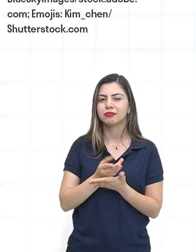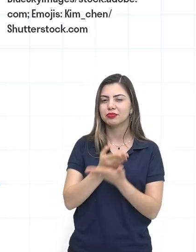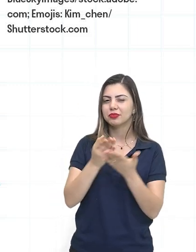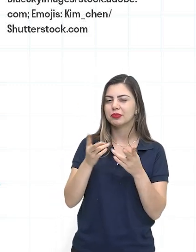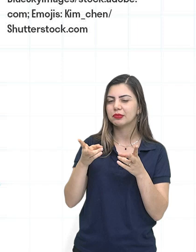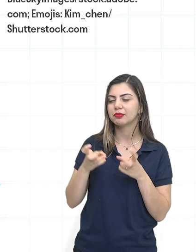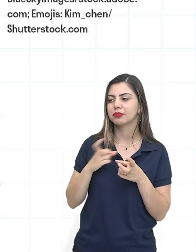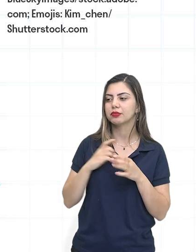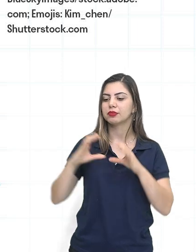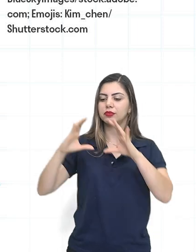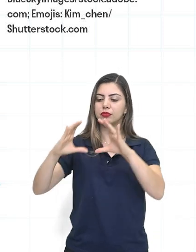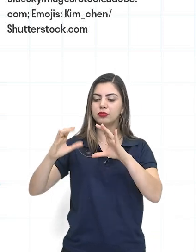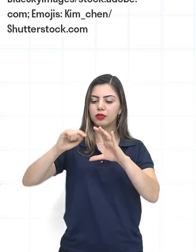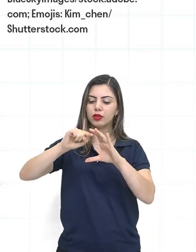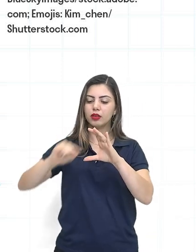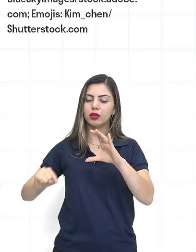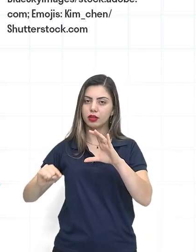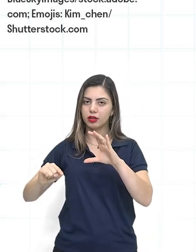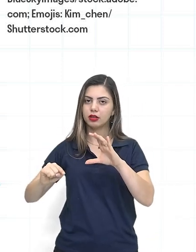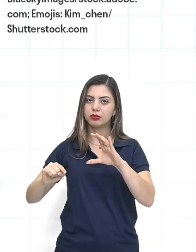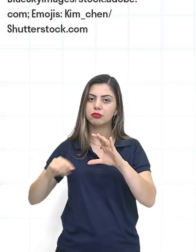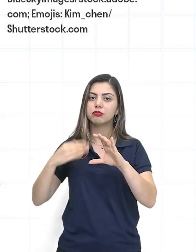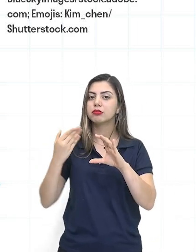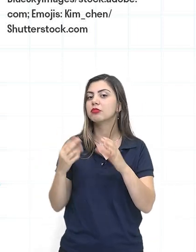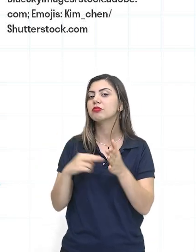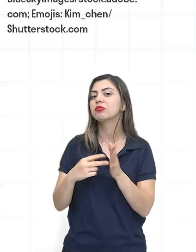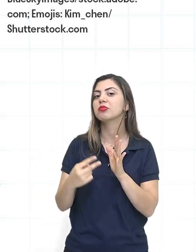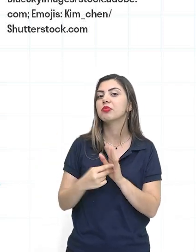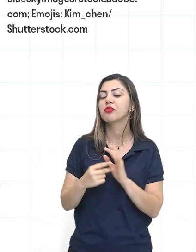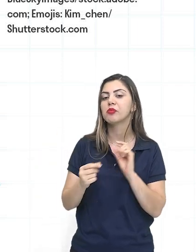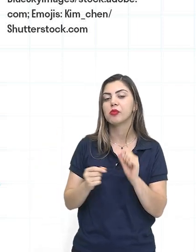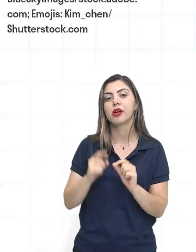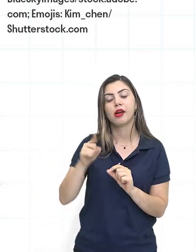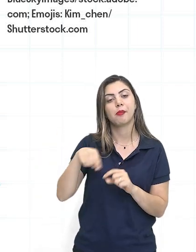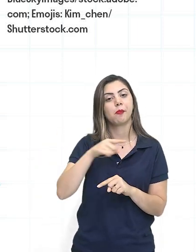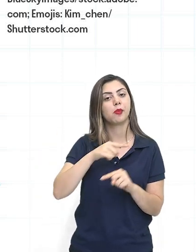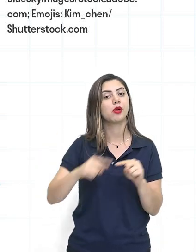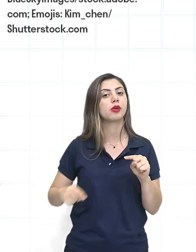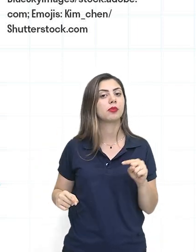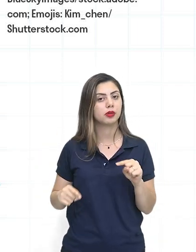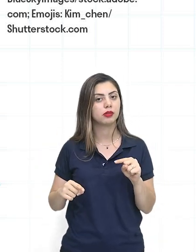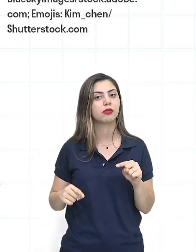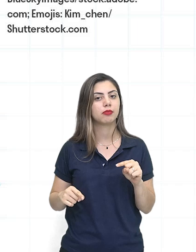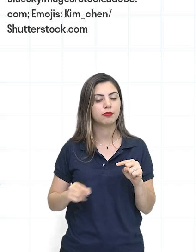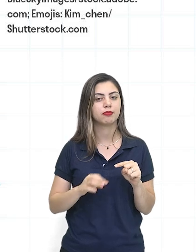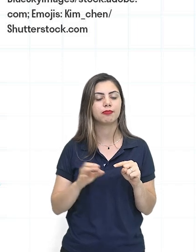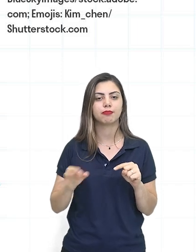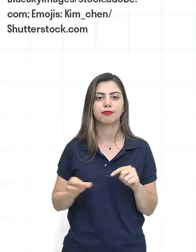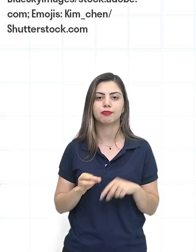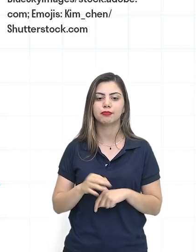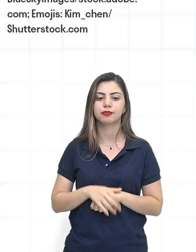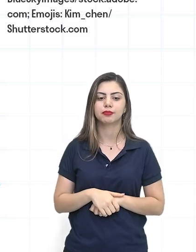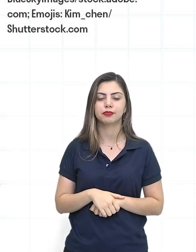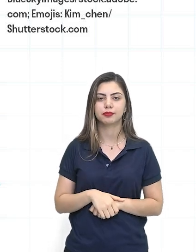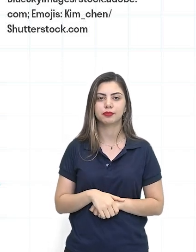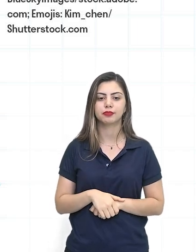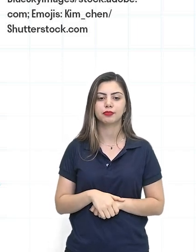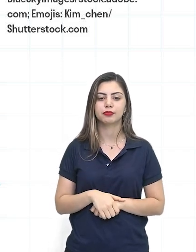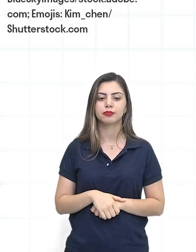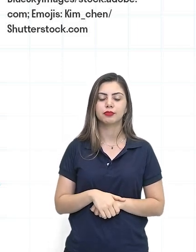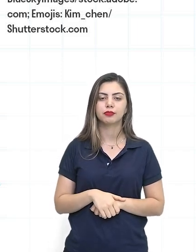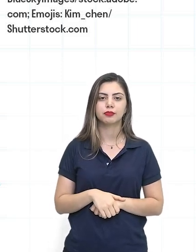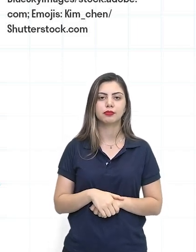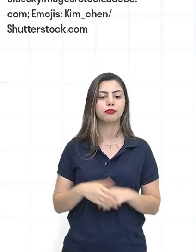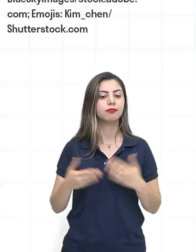círculo com esse tracinho no meio, então significa que não se pode. É é uso proibido. E